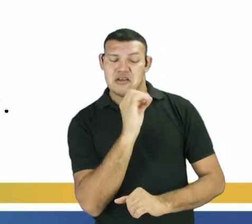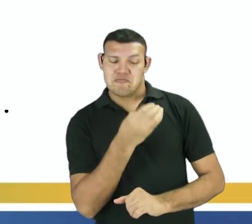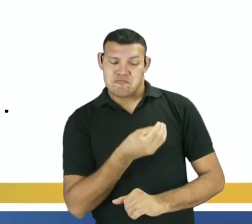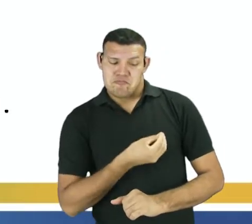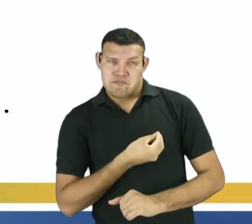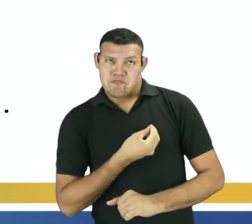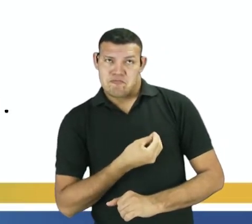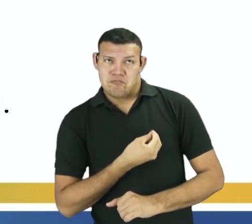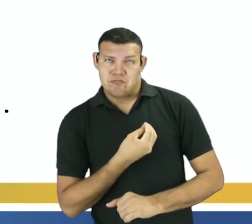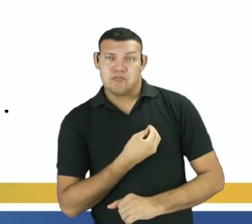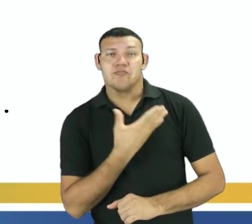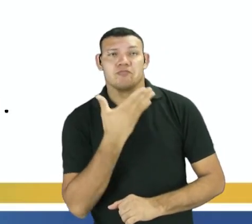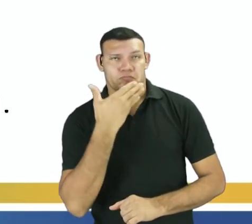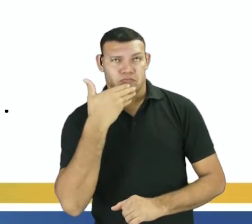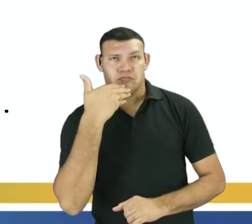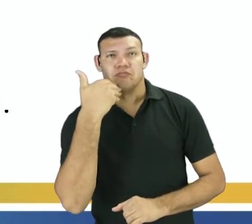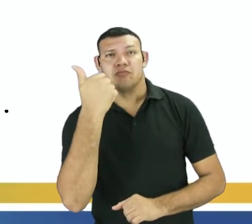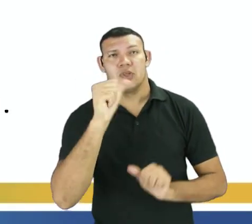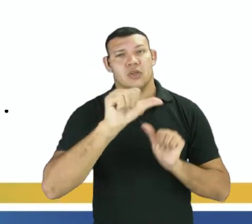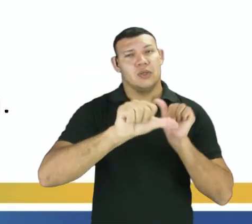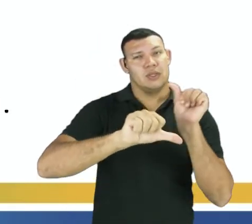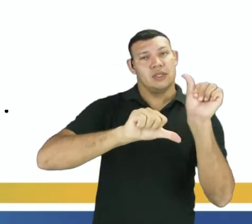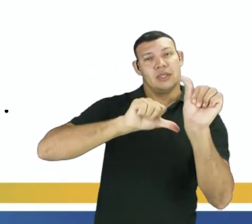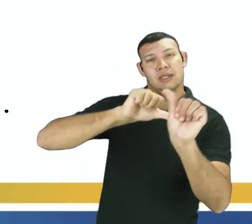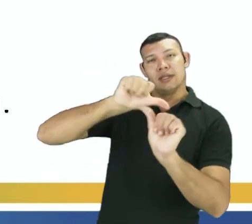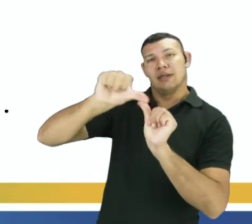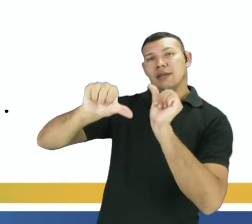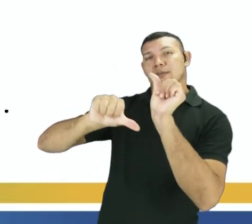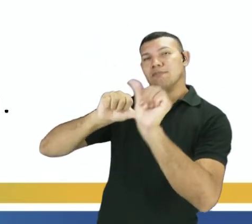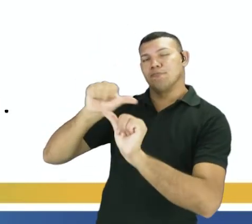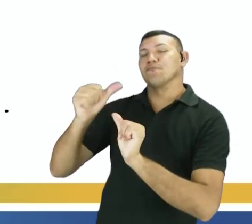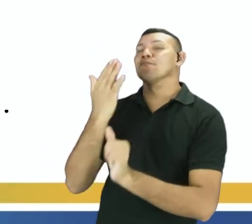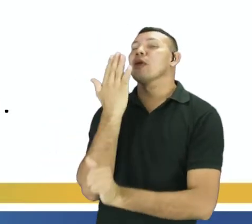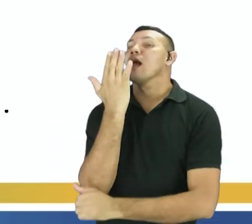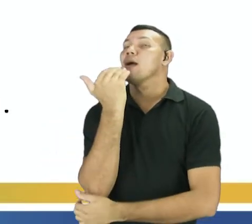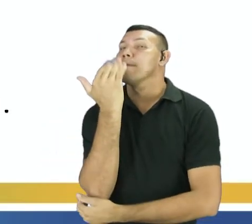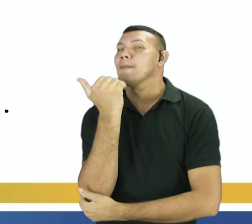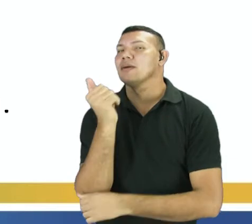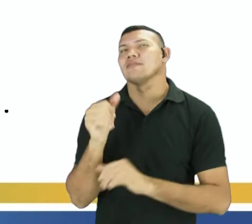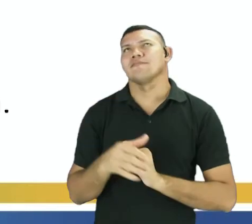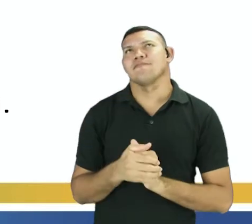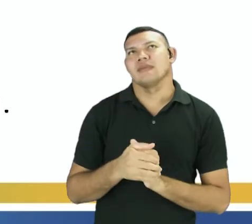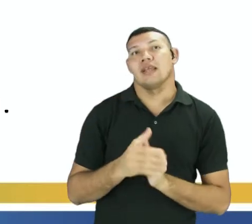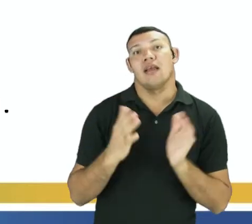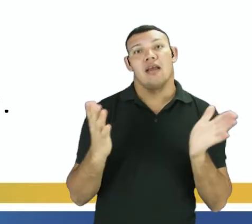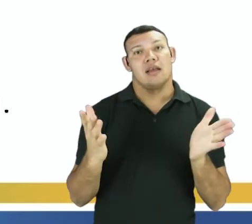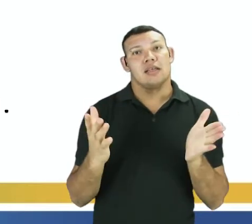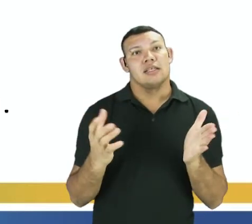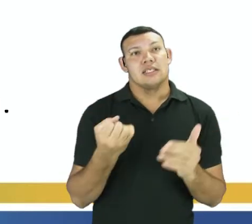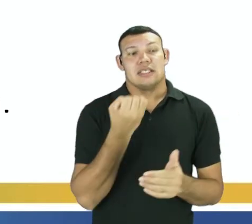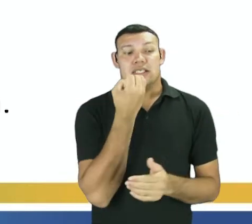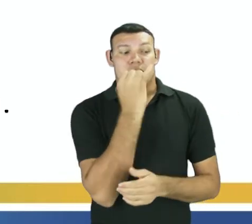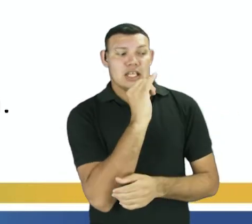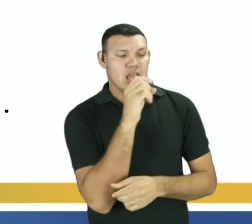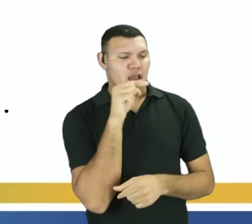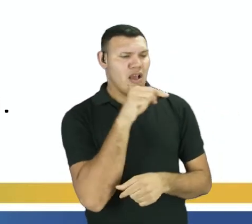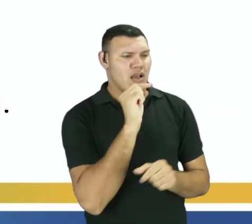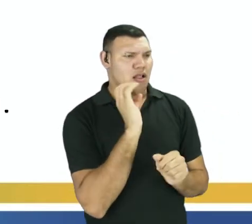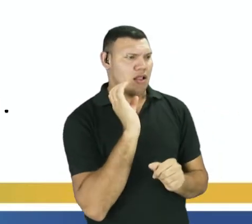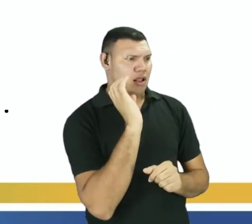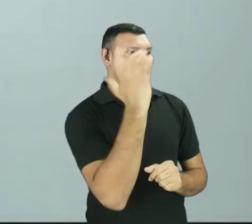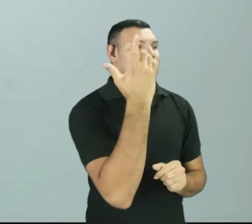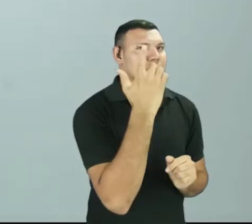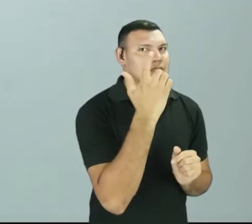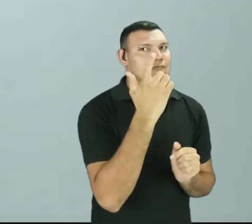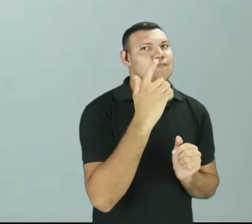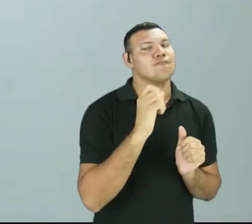com a resposta sim em espanhol, que também é se, mas com a acentuação. Este se sem acentuação, ele vem com esse condicional, certo?